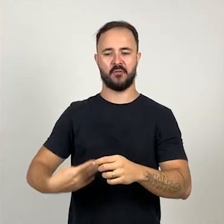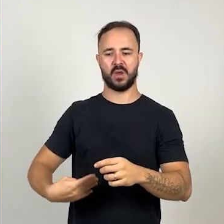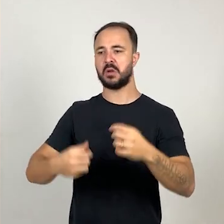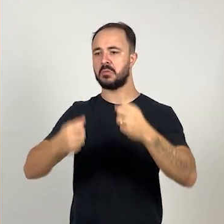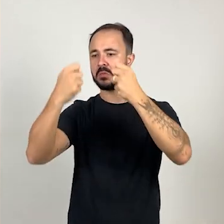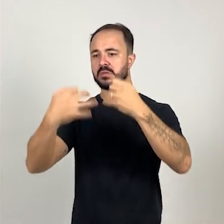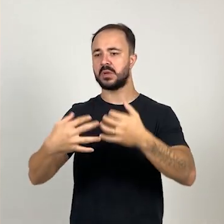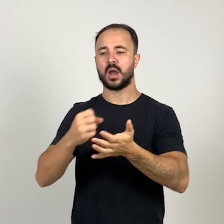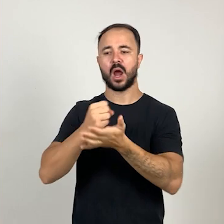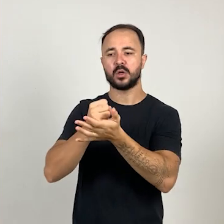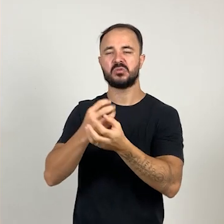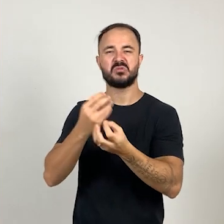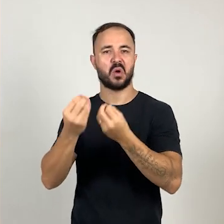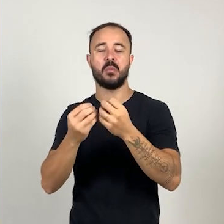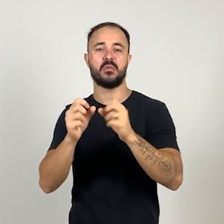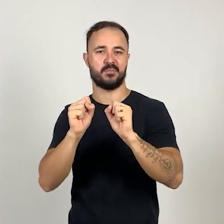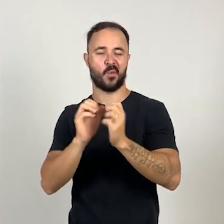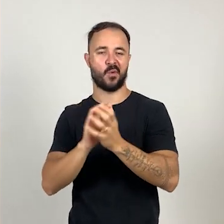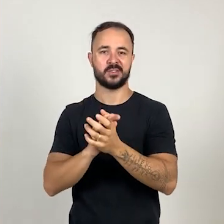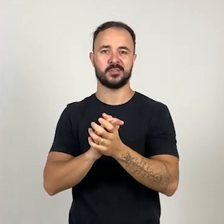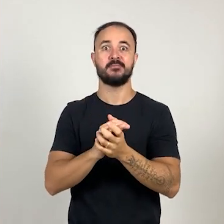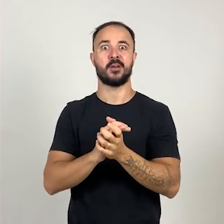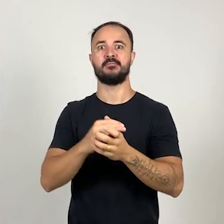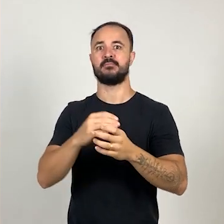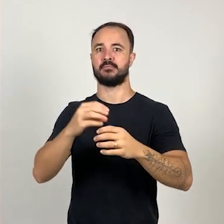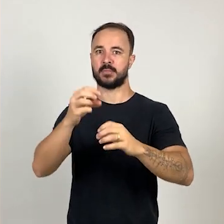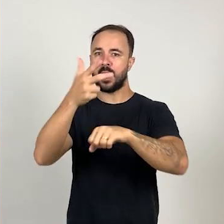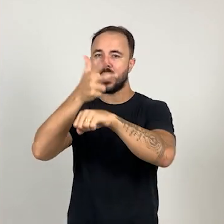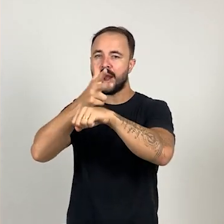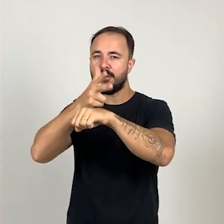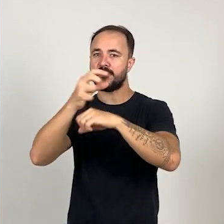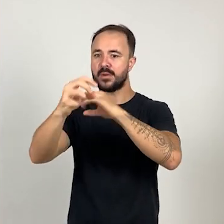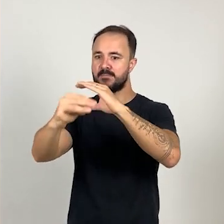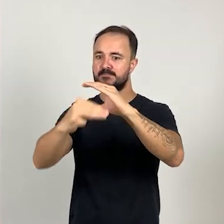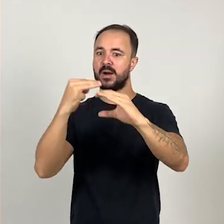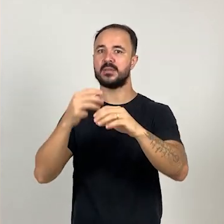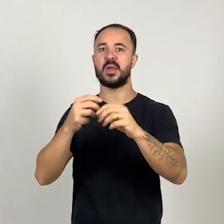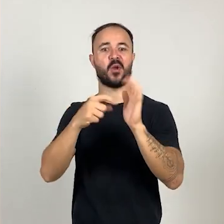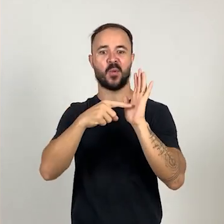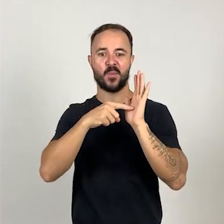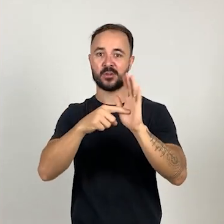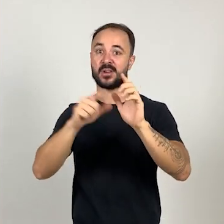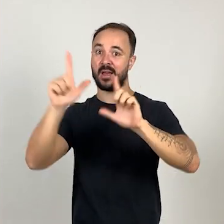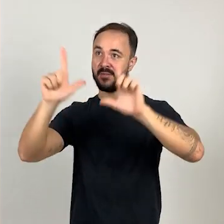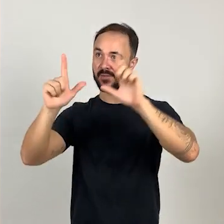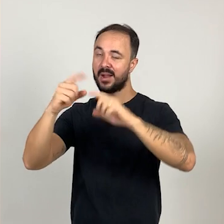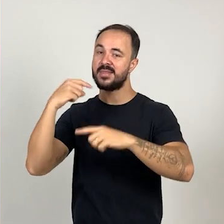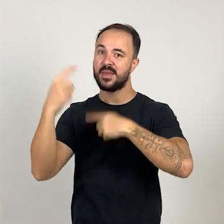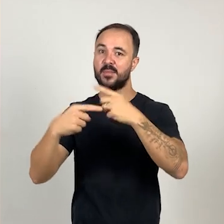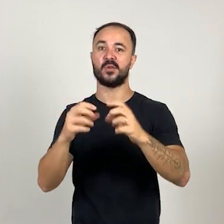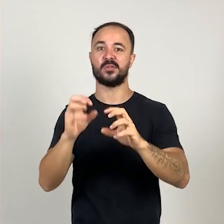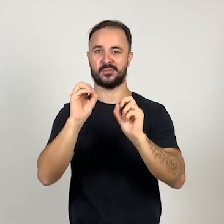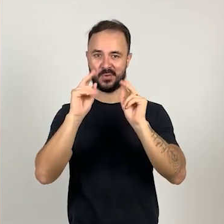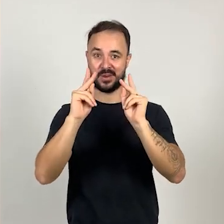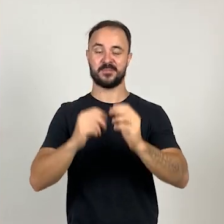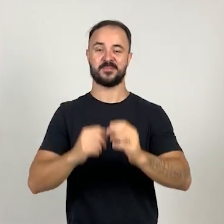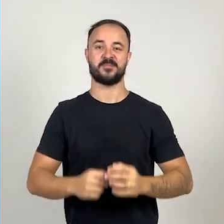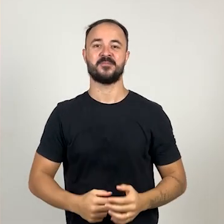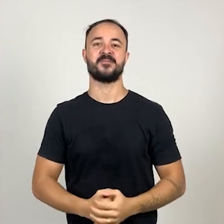antirracistas. Envia seu vídeo pra gente, que você pode aparecer aqui na TV nas próximas aulas. Eu aguardo o vídeo de vocês, hein?